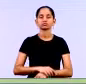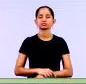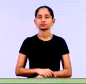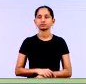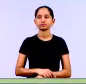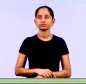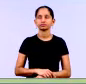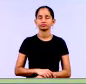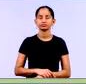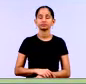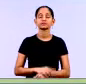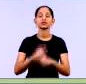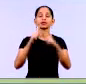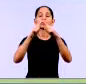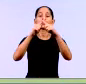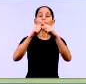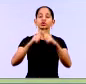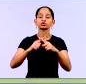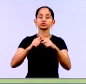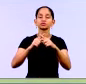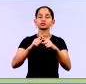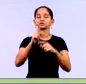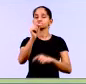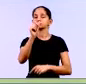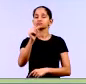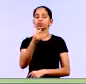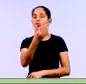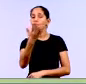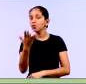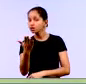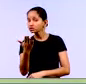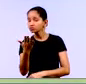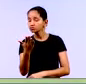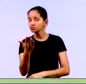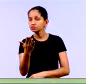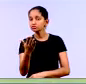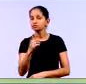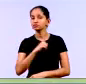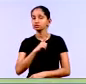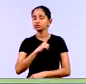0,25. Multiplicando, tá? Qual é o custo da mão de obra?